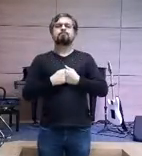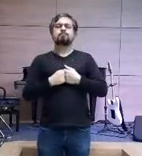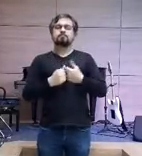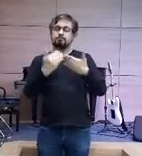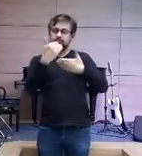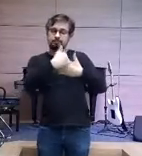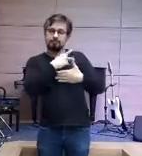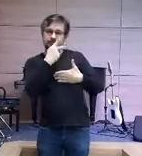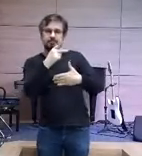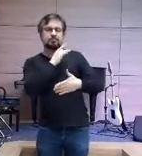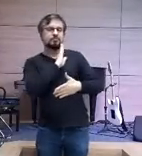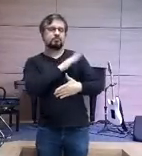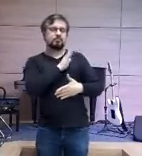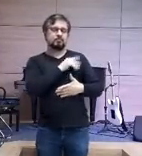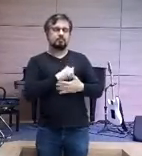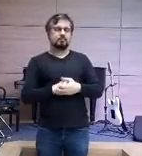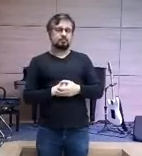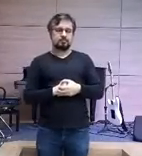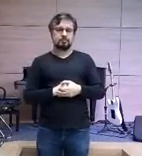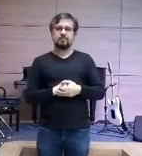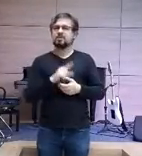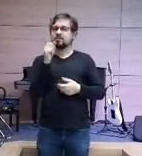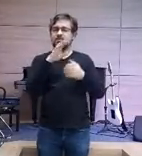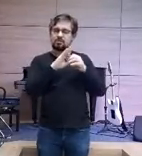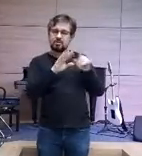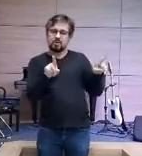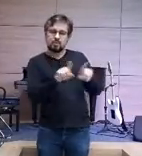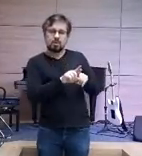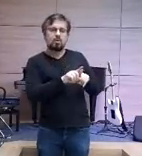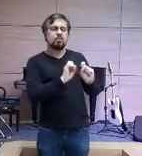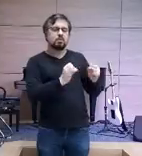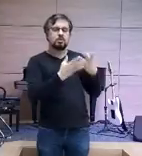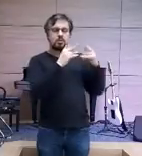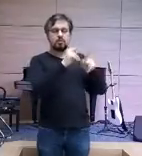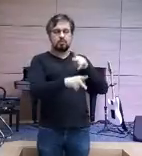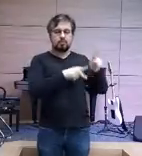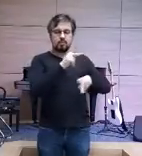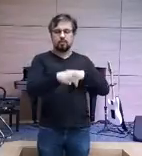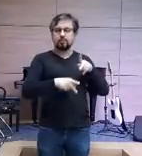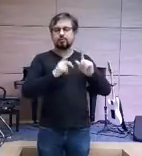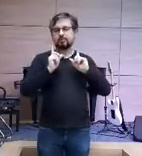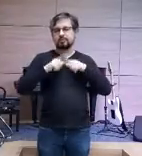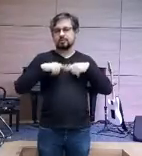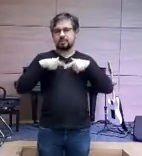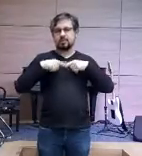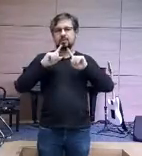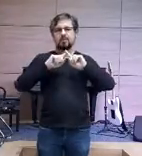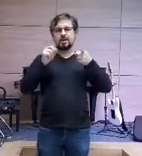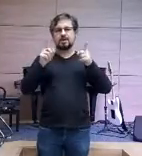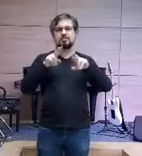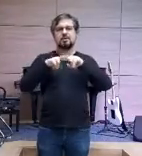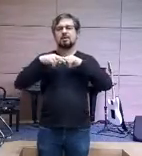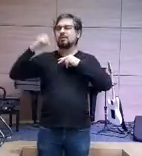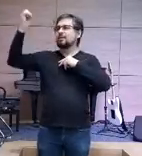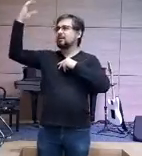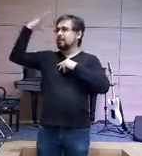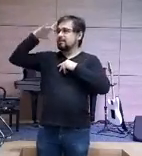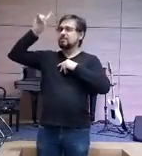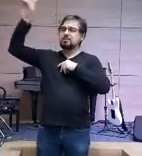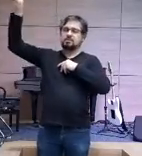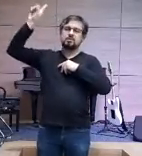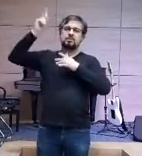não deixe o que aconteceu com o povo de Israel Mas pela graça de Deus Deus sempre está de braços